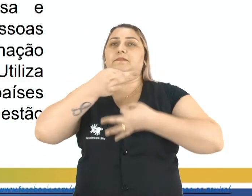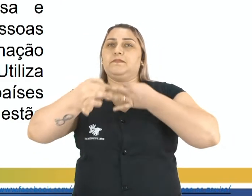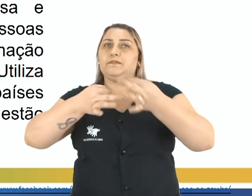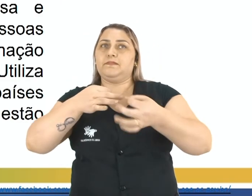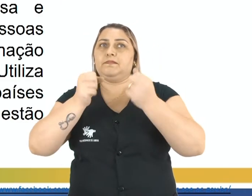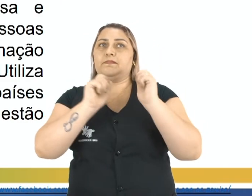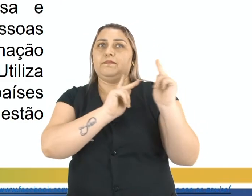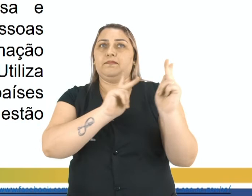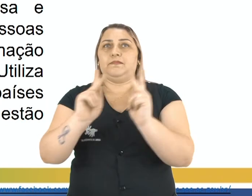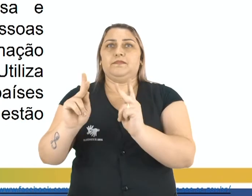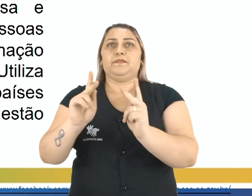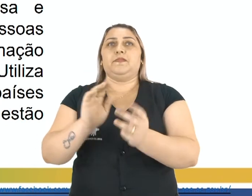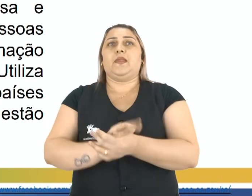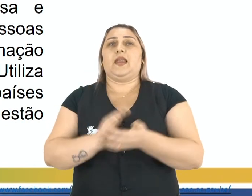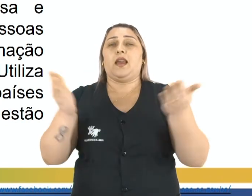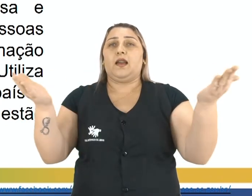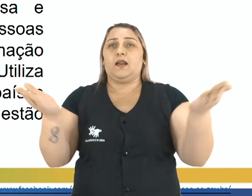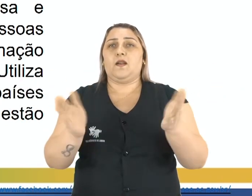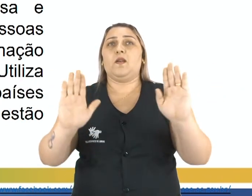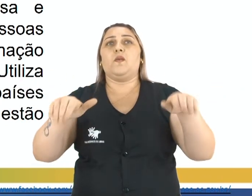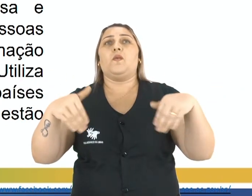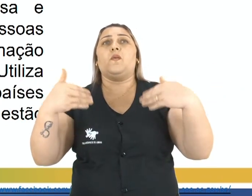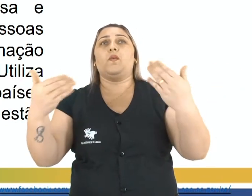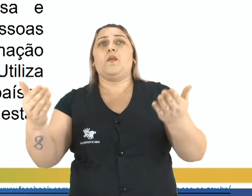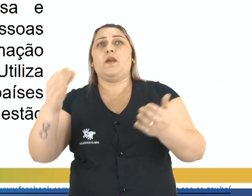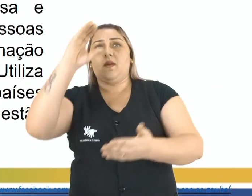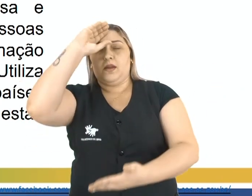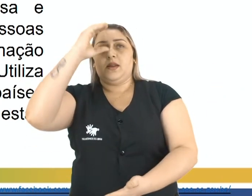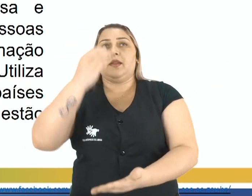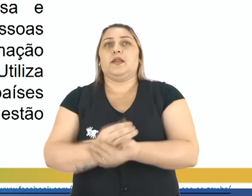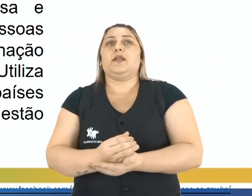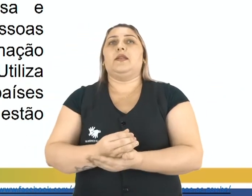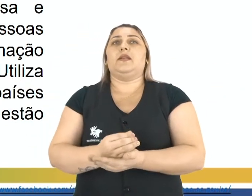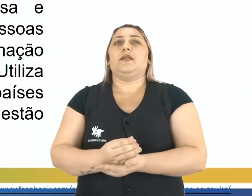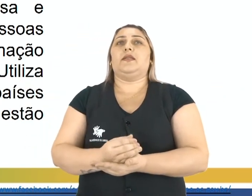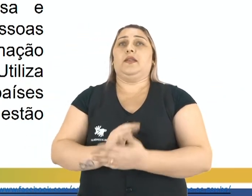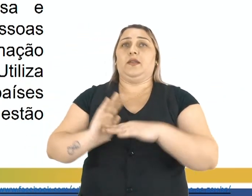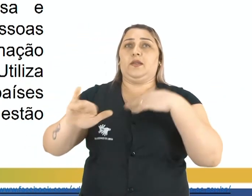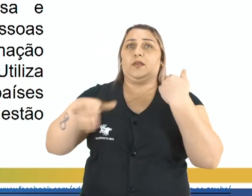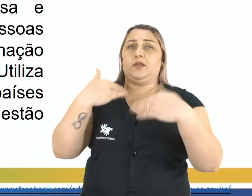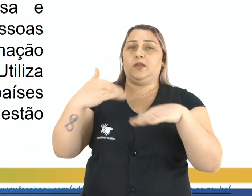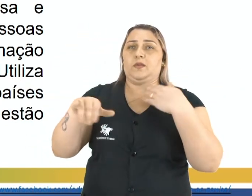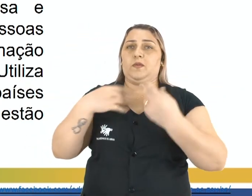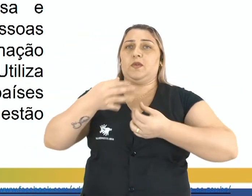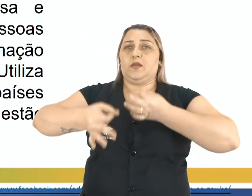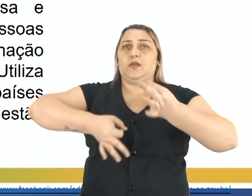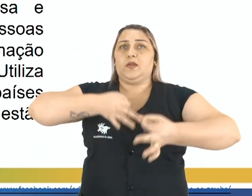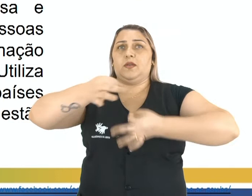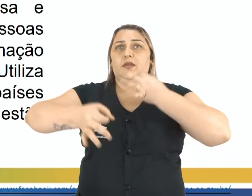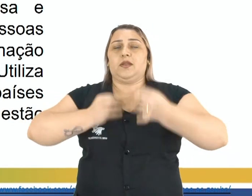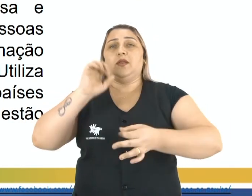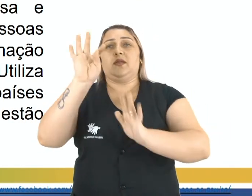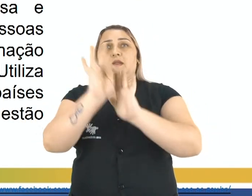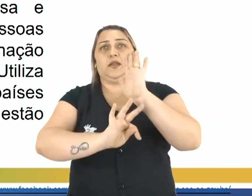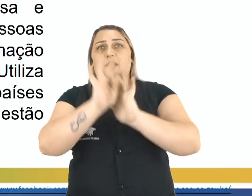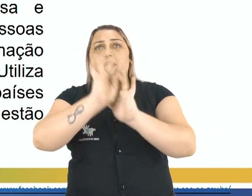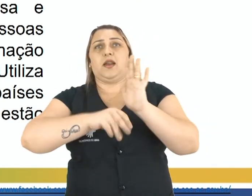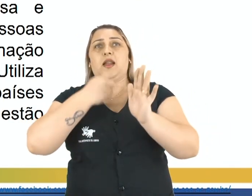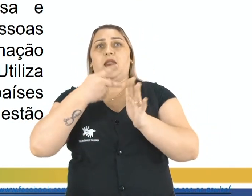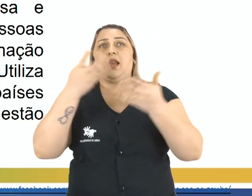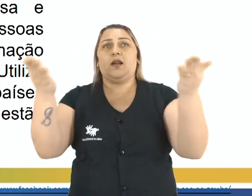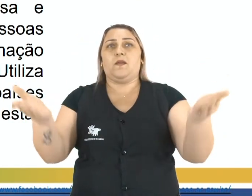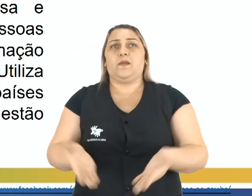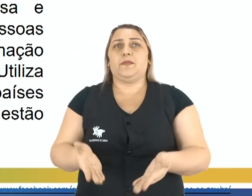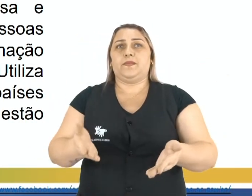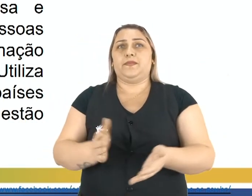ok? Agora, qual é a tese defendida e o movimento argumentativo adotado nesse texto que nós vamos ler